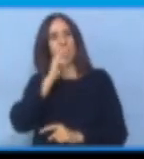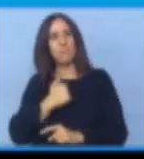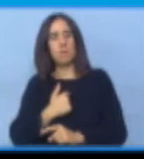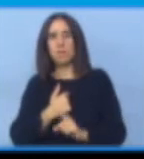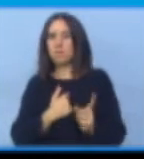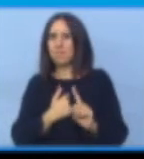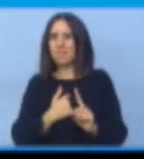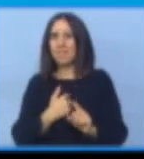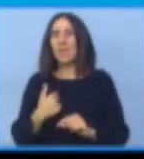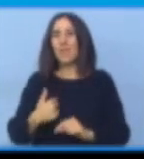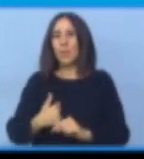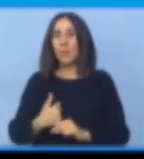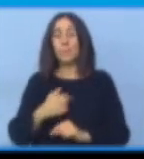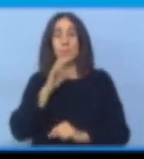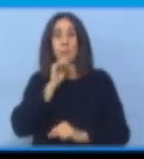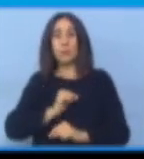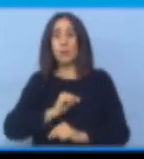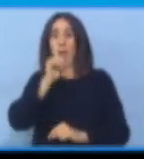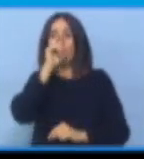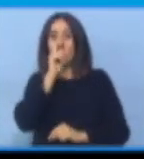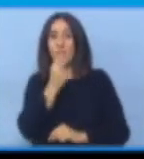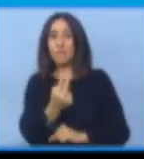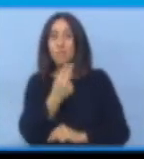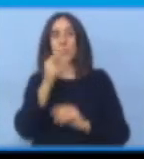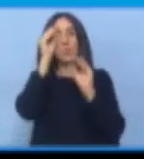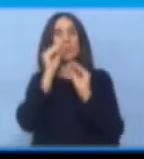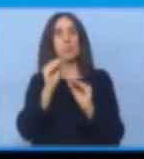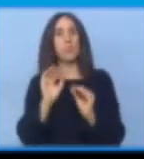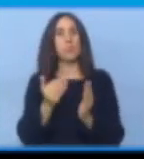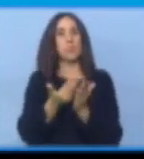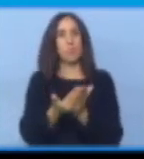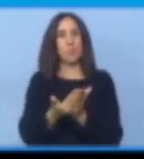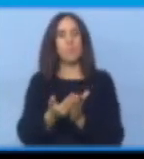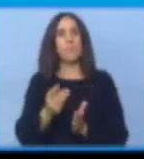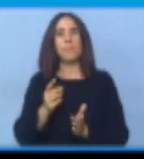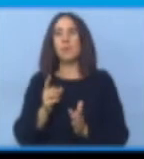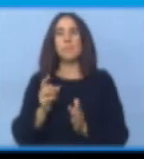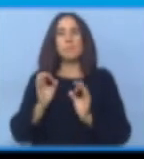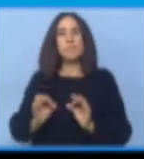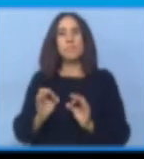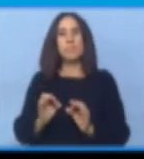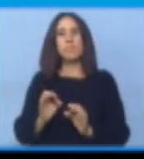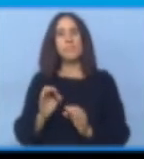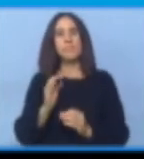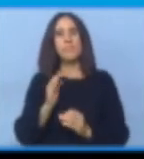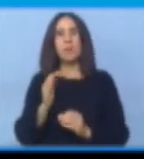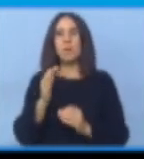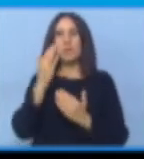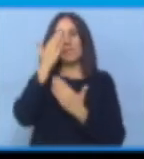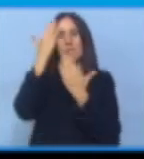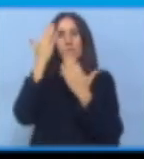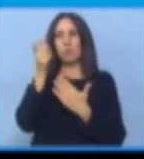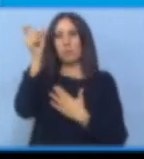Devo ficar na memória dos meus filhos pela educação que lhes dou. Não é necessariamente um tributo ao nome